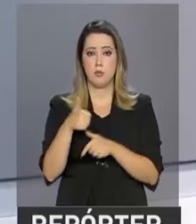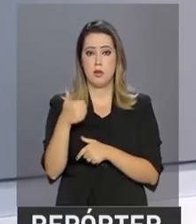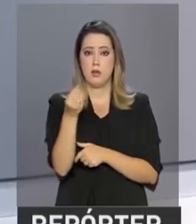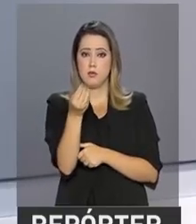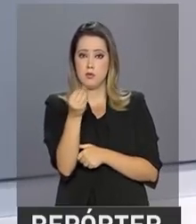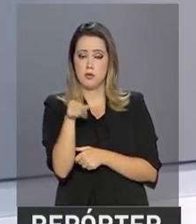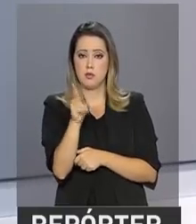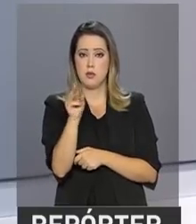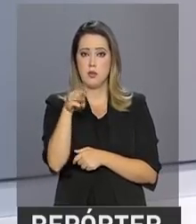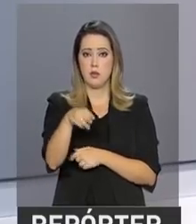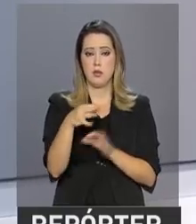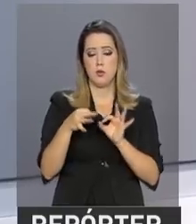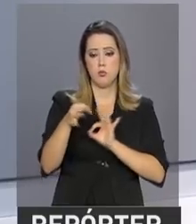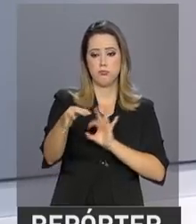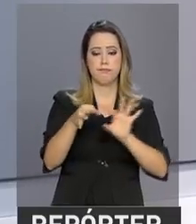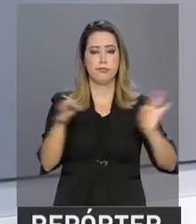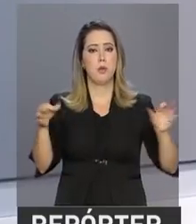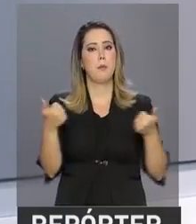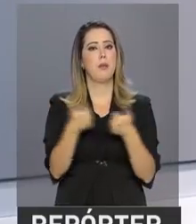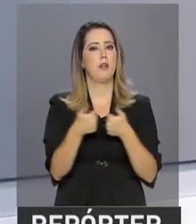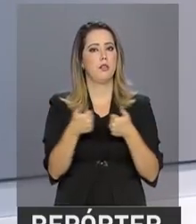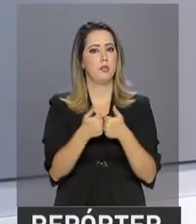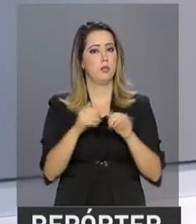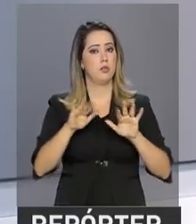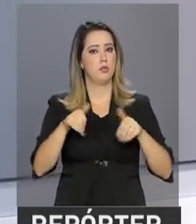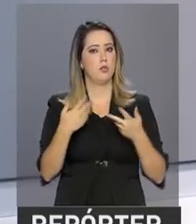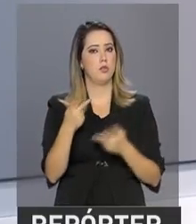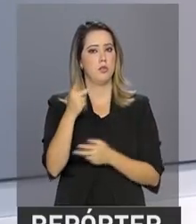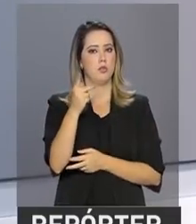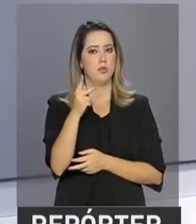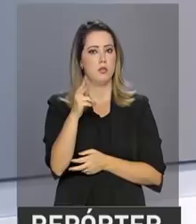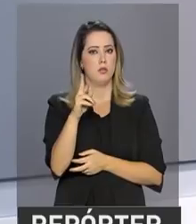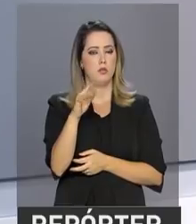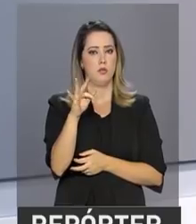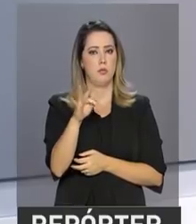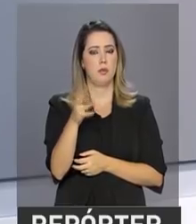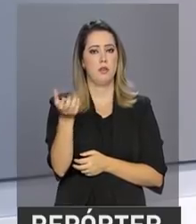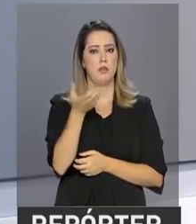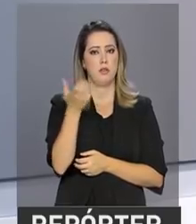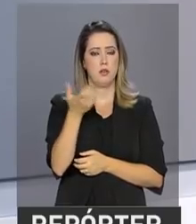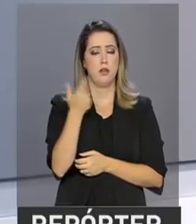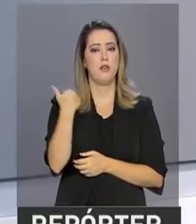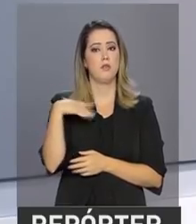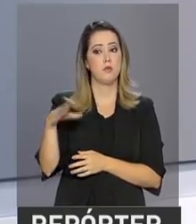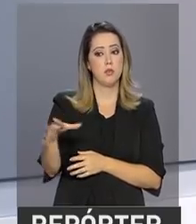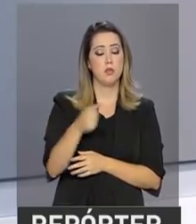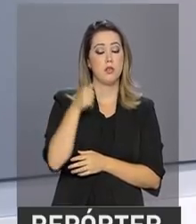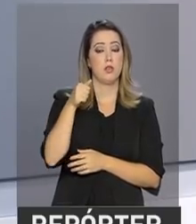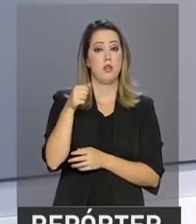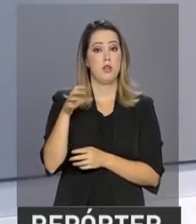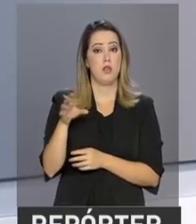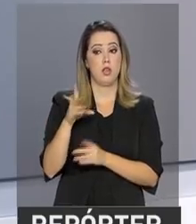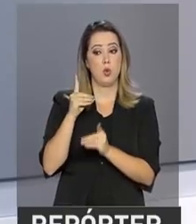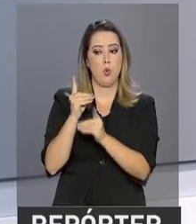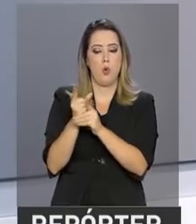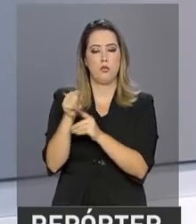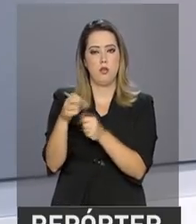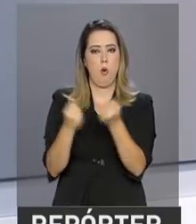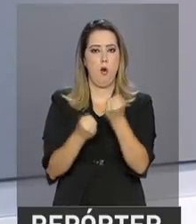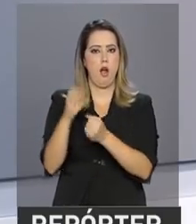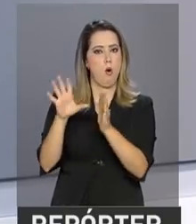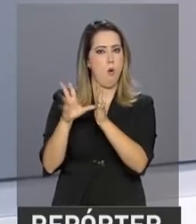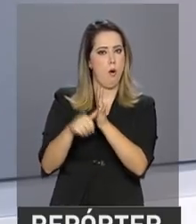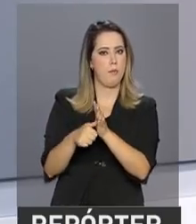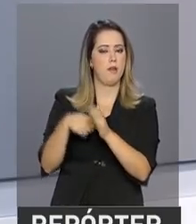quilômetros do local da ocorrência assim a prf espera recuperar os veículos com maior rapidez para incluir o registro